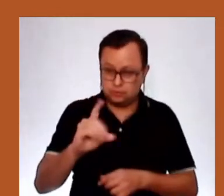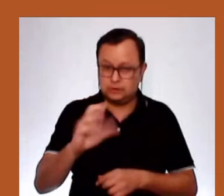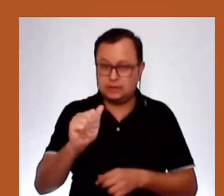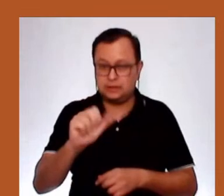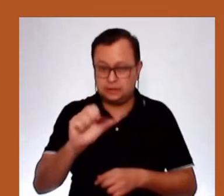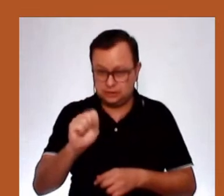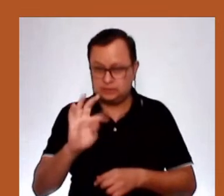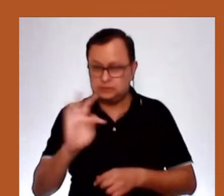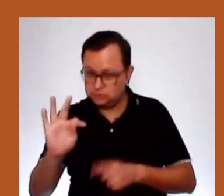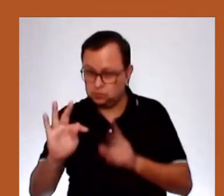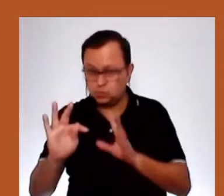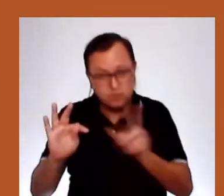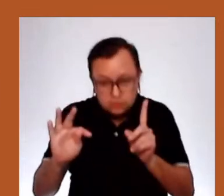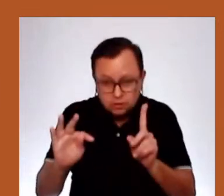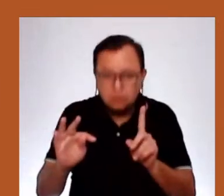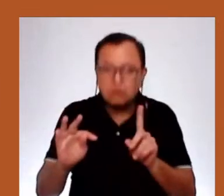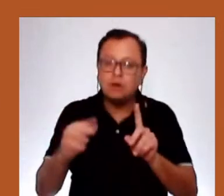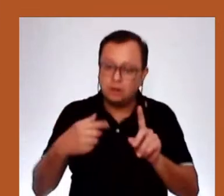eu recomendo. Tá bom?